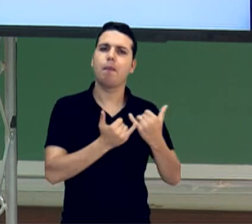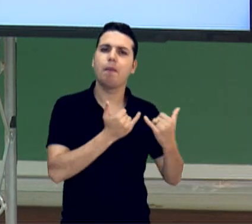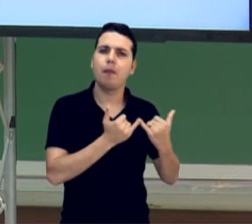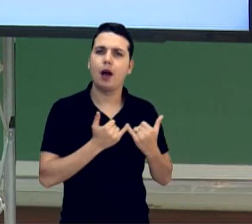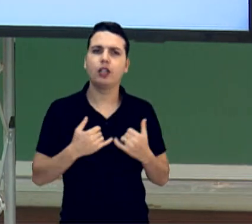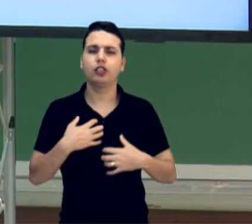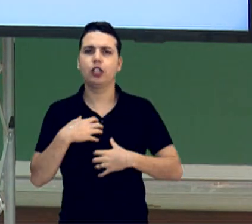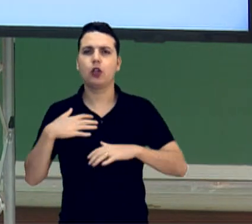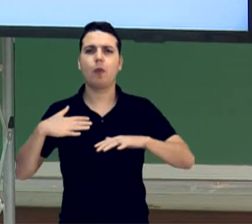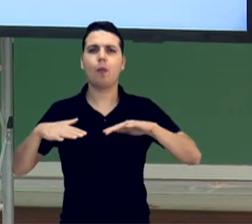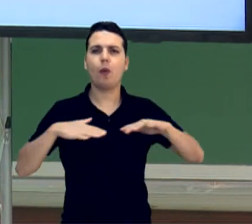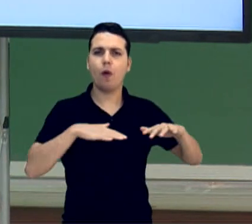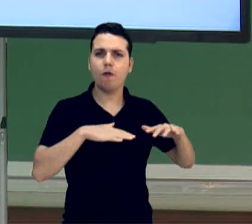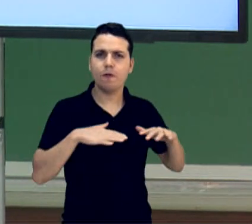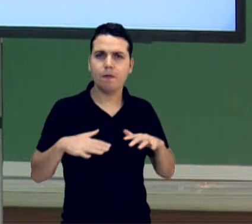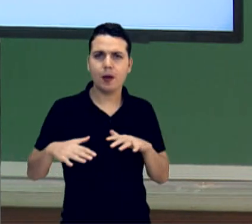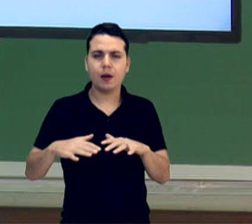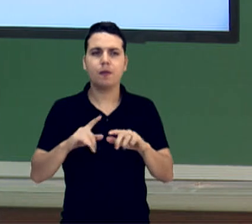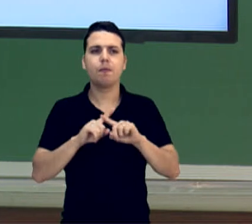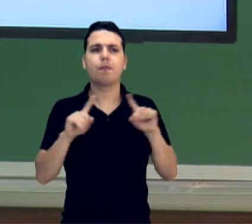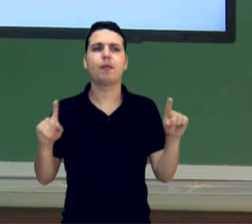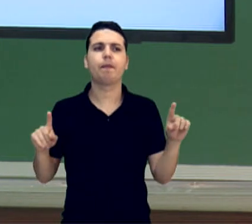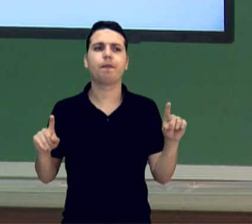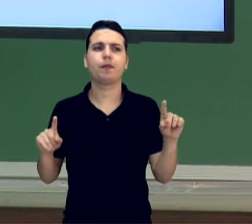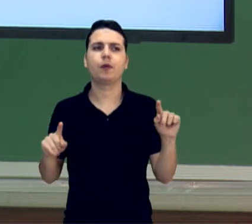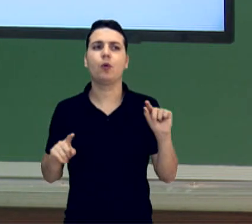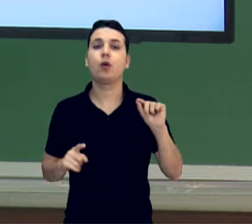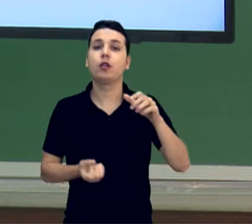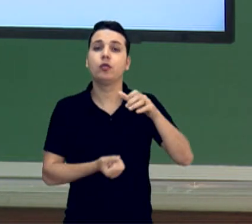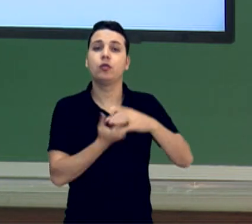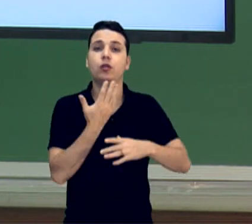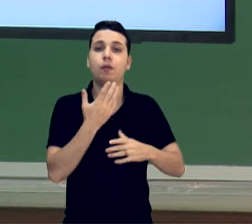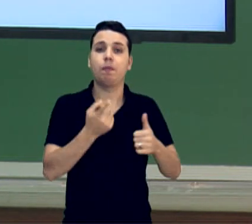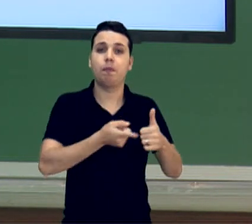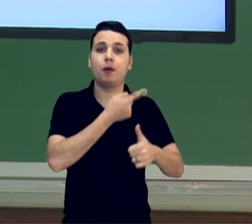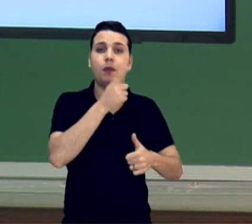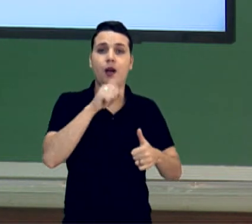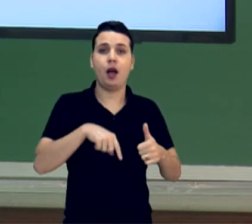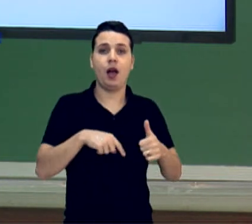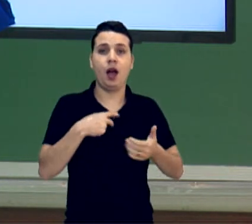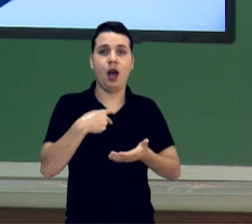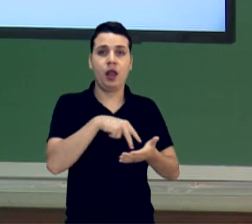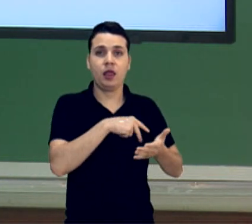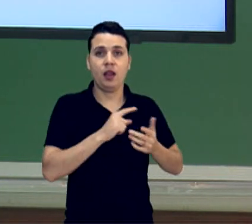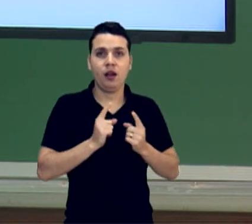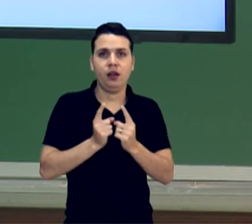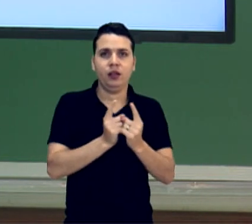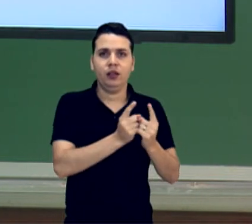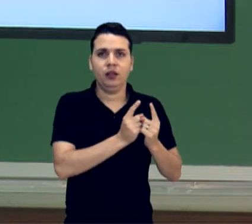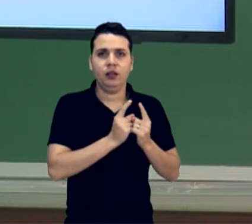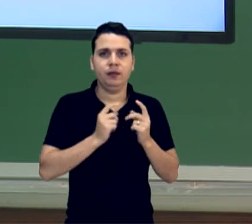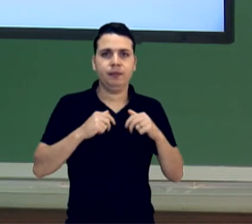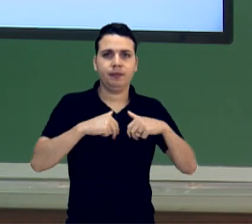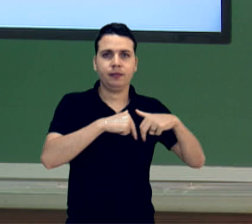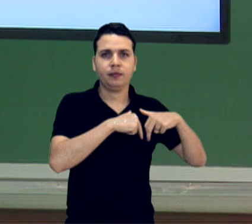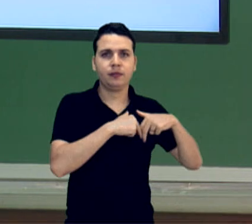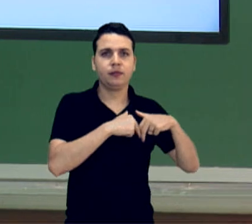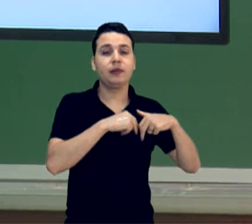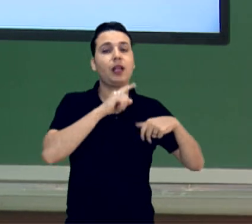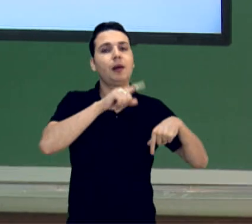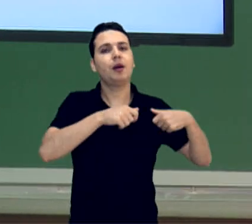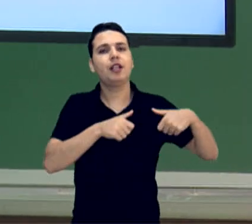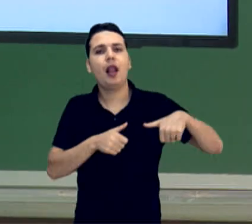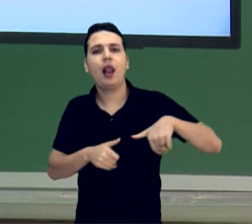dos movimentos, porém, né, o que surgiu primeiro foi a dança de casais e esses ritmos foram levados para a